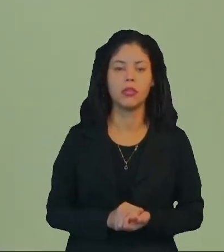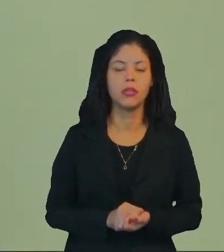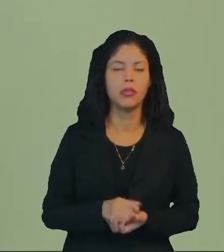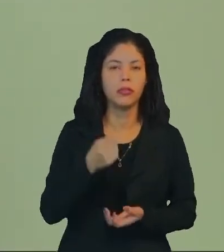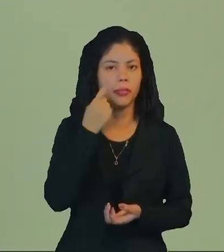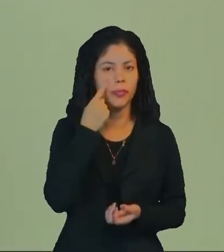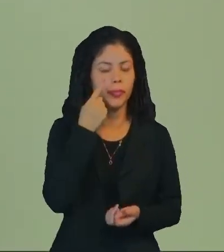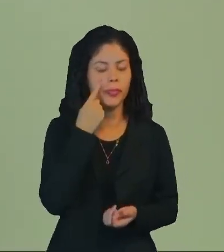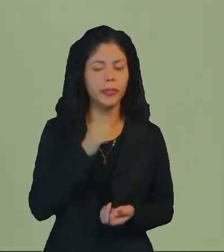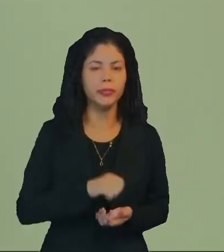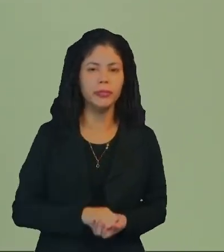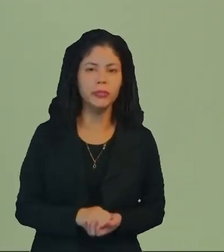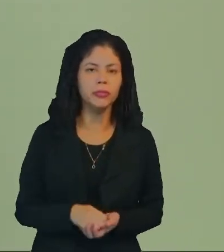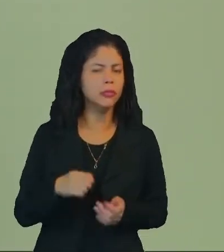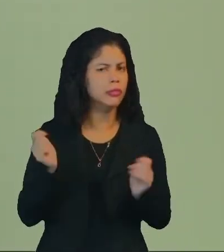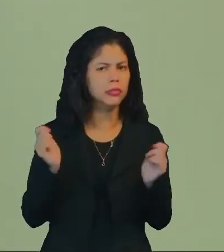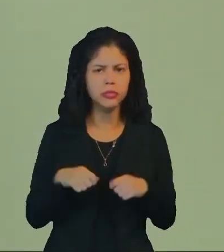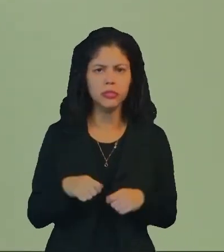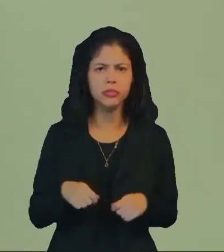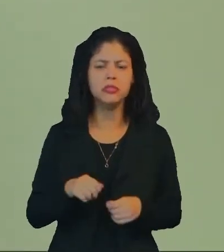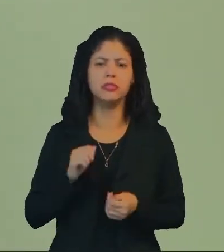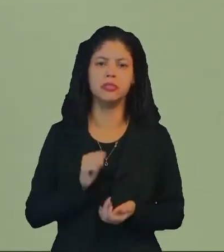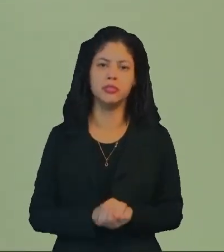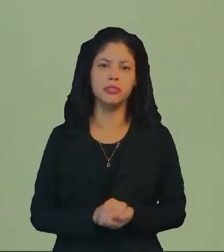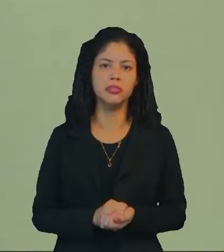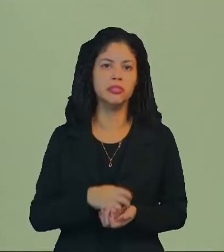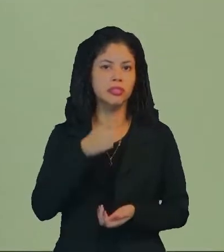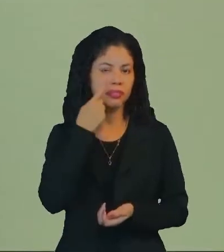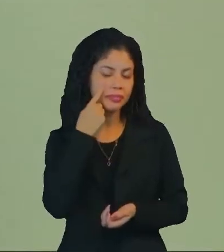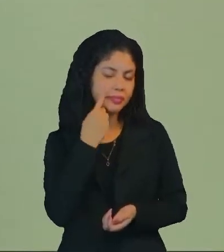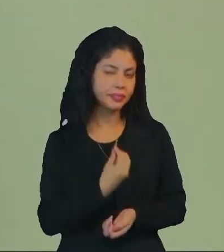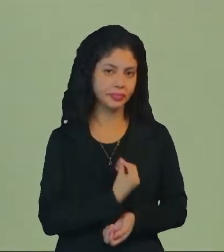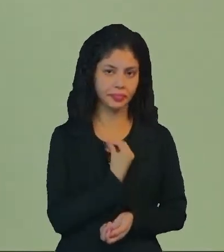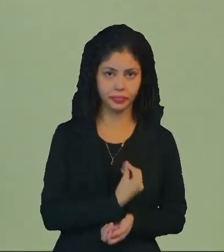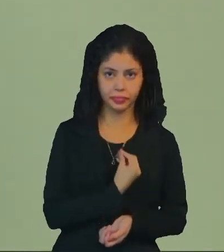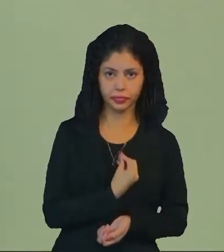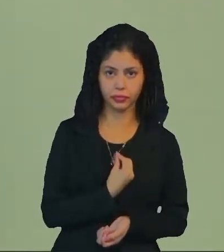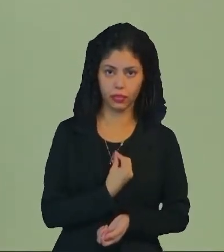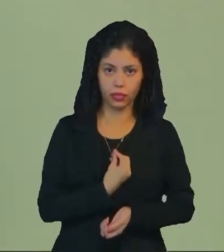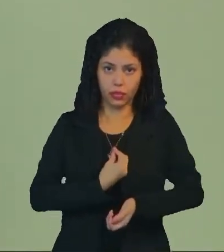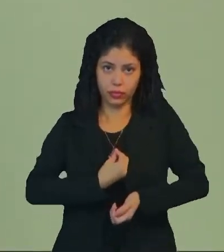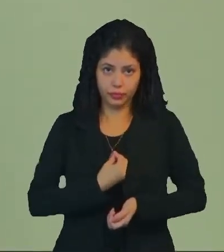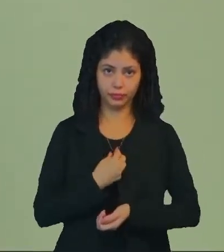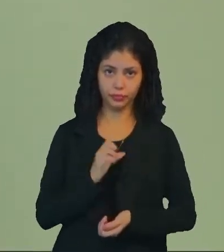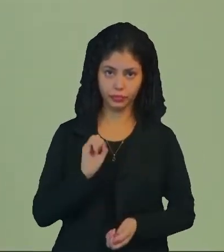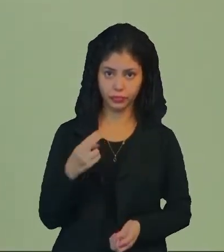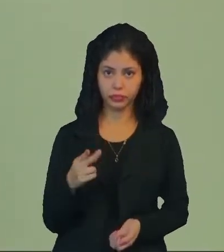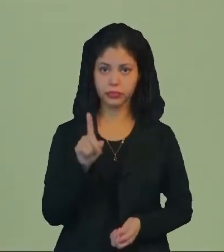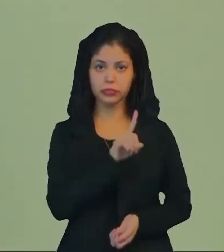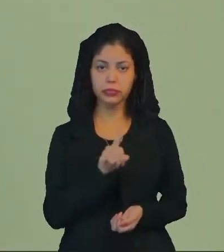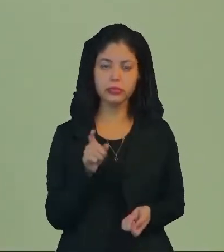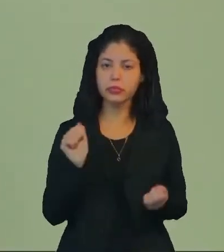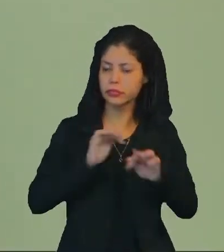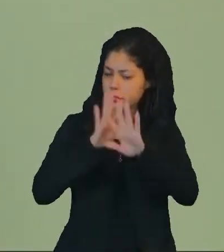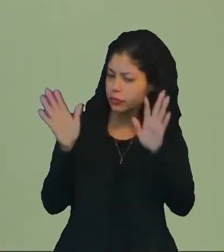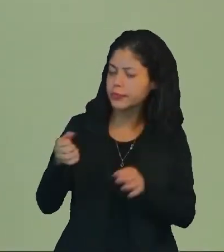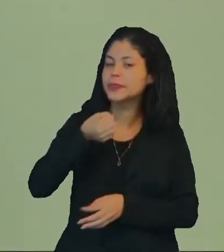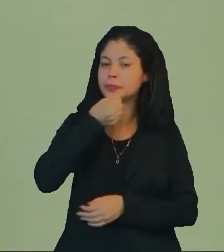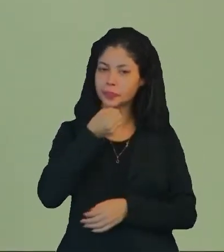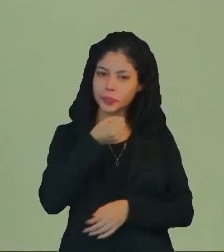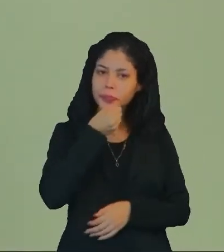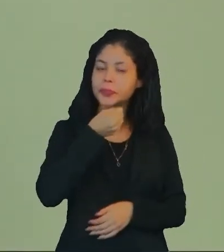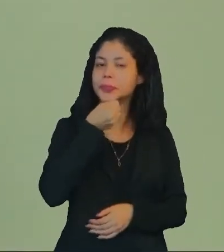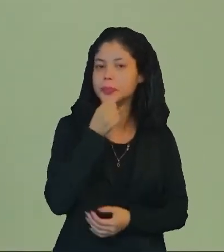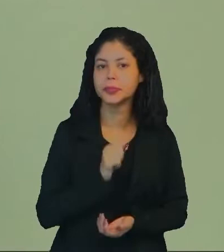então fica quase impossível a gente prever se existe vida extraterrestre ou não. É claro que já vimos documentários,